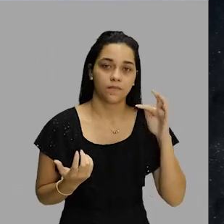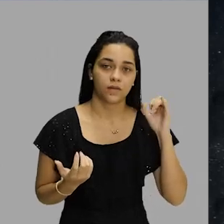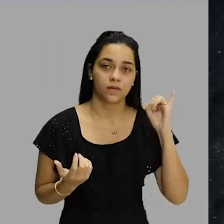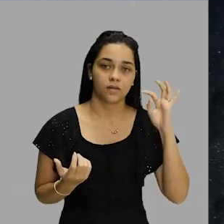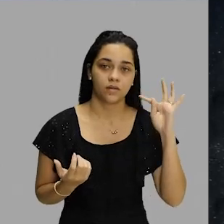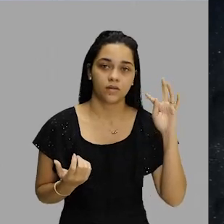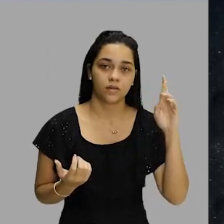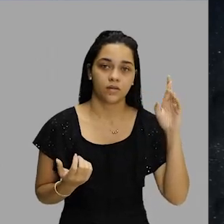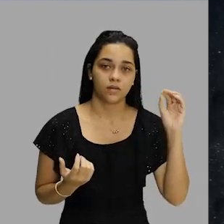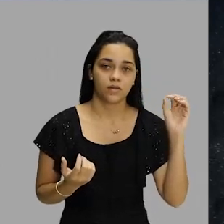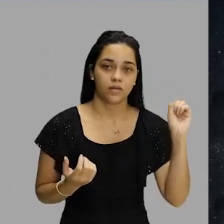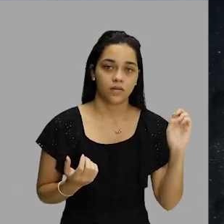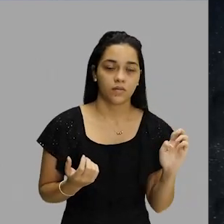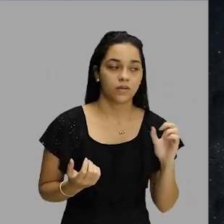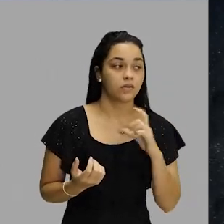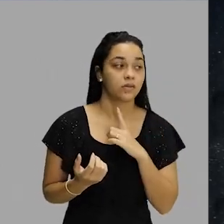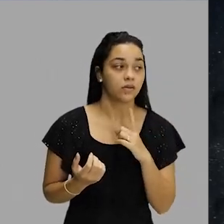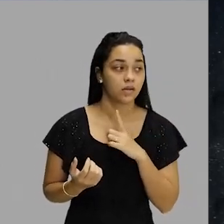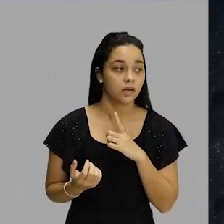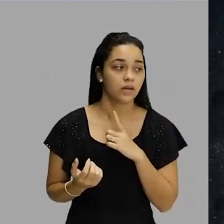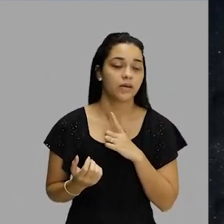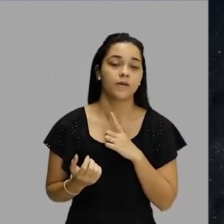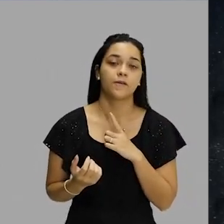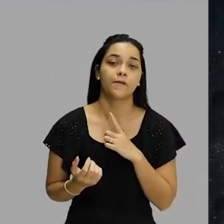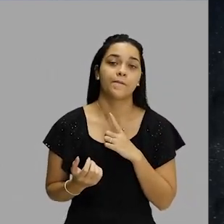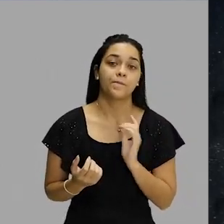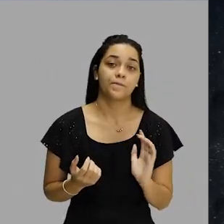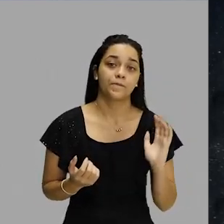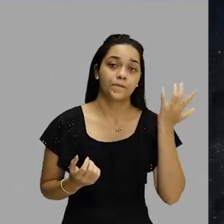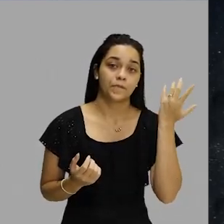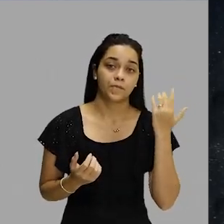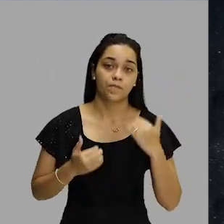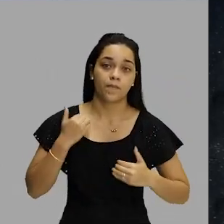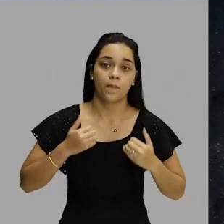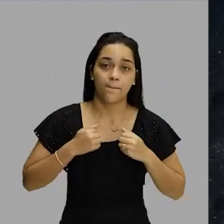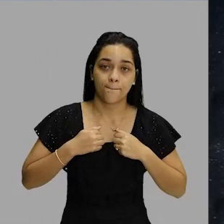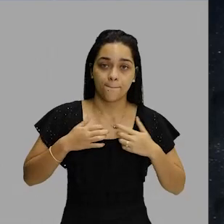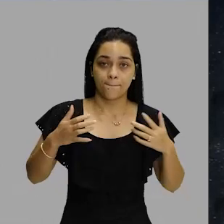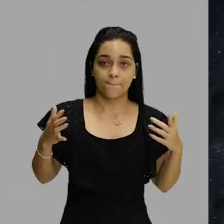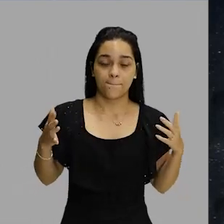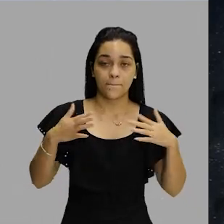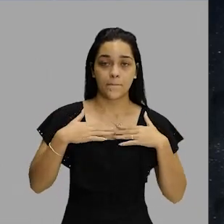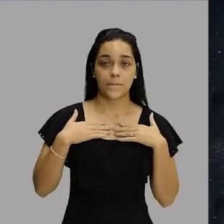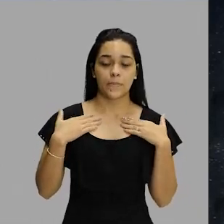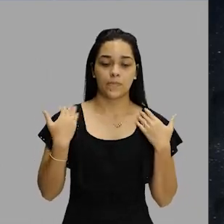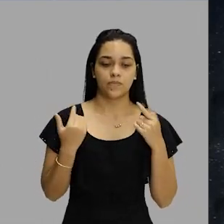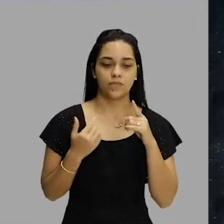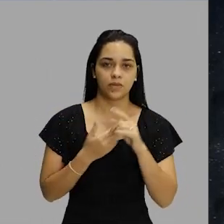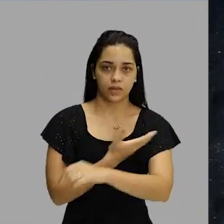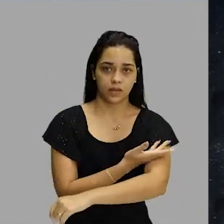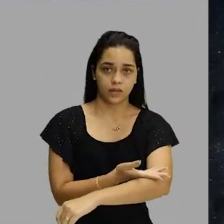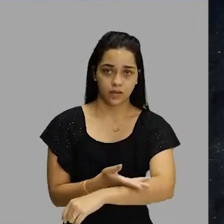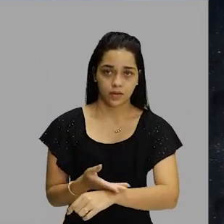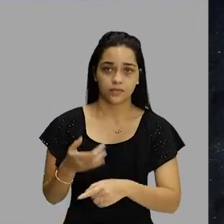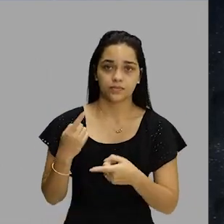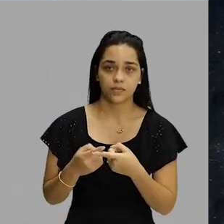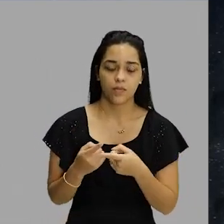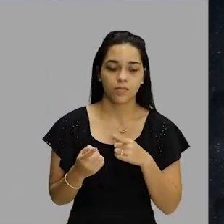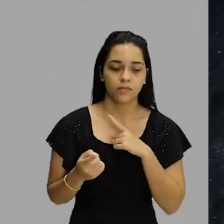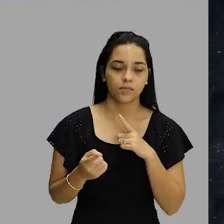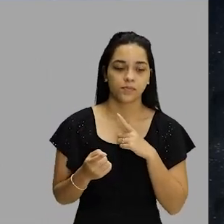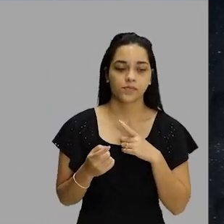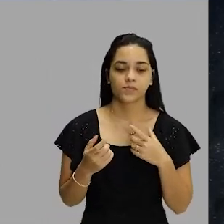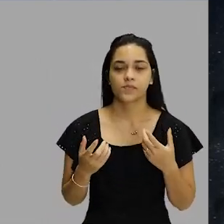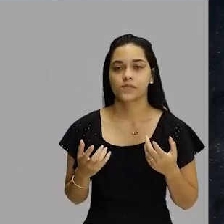fibrose, né, que ela vai estar ali afetando o funcionamento dos pulmões. Quando você vê branco, quer dizer que está tendo